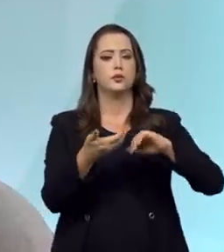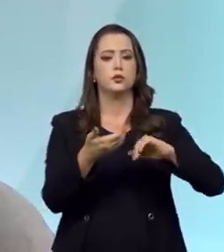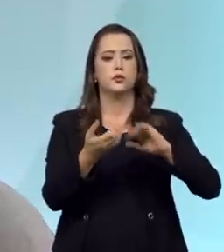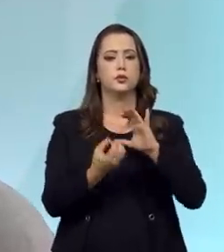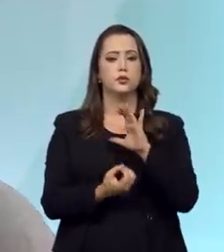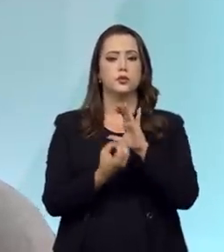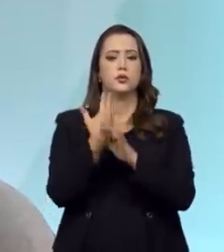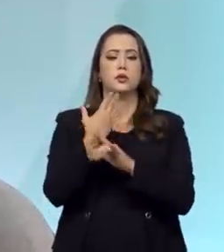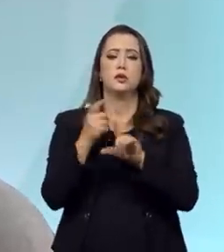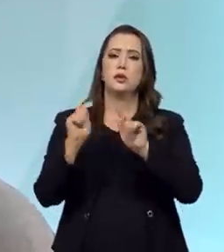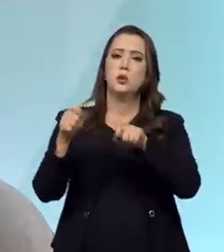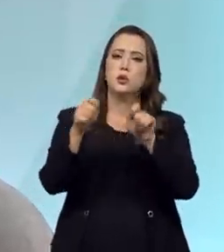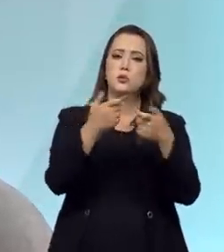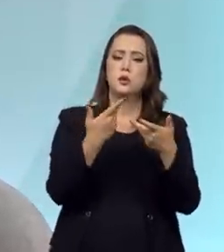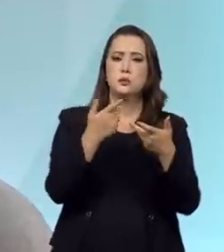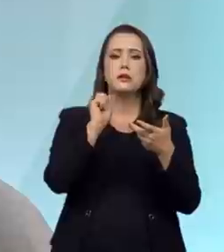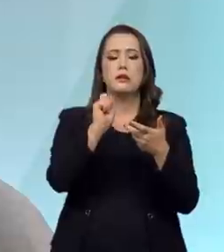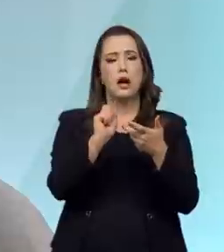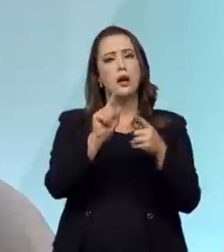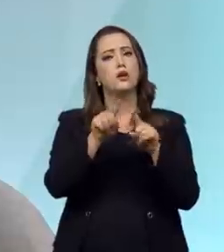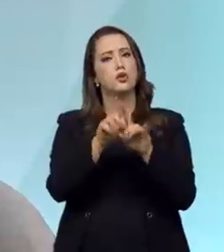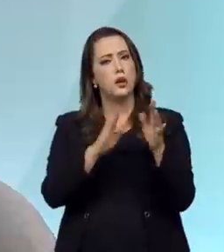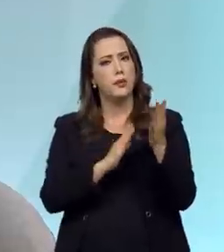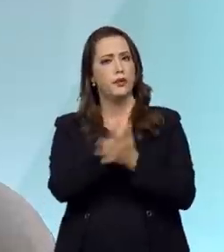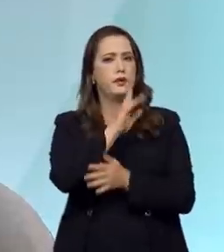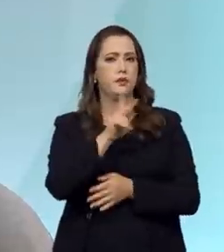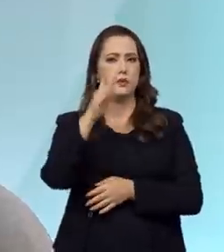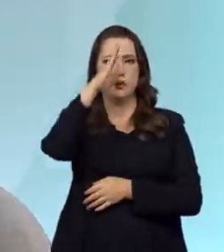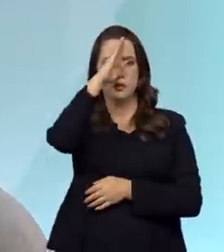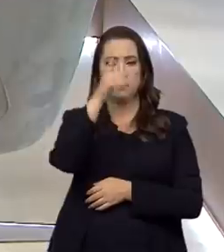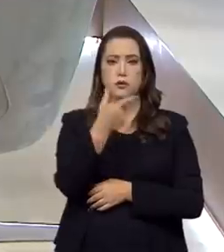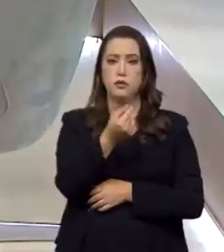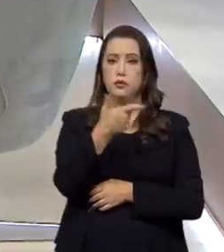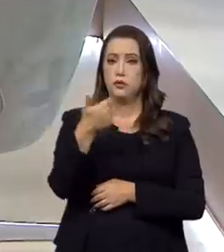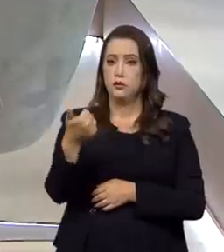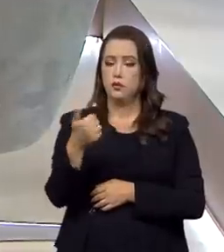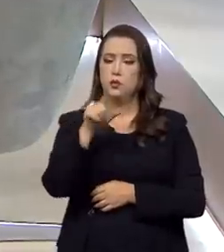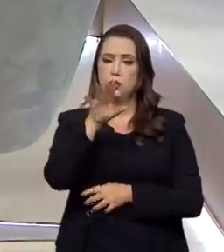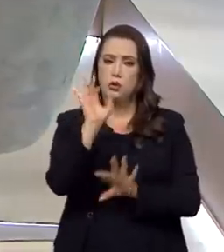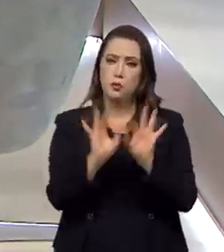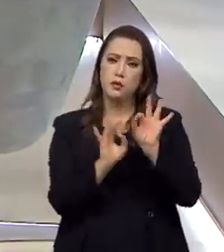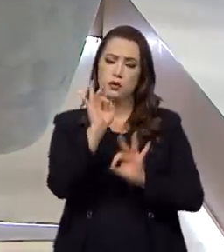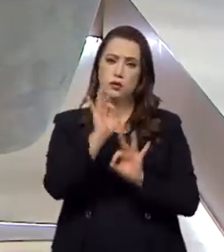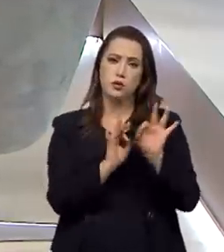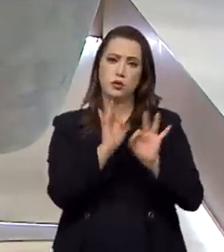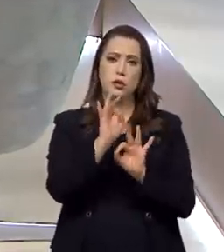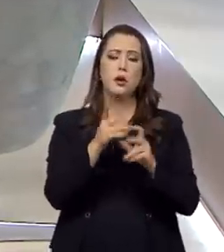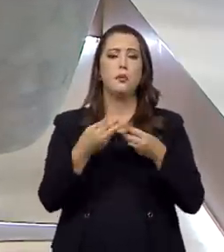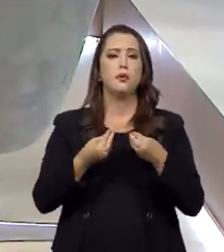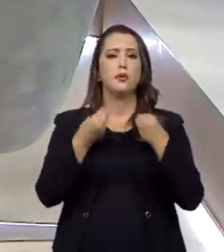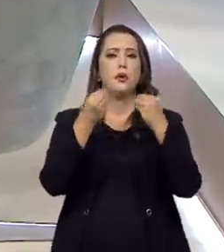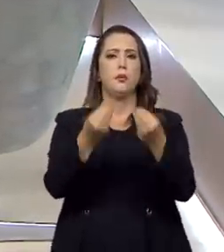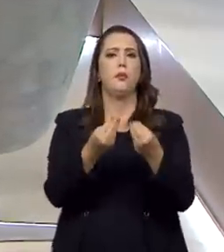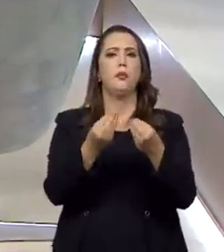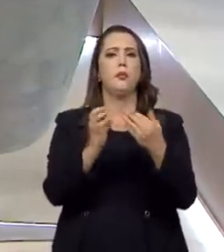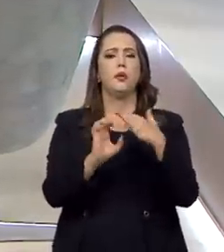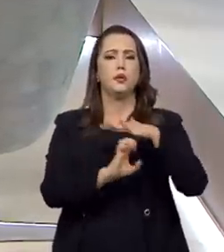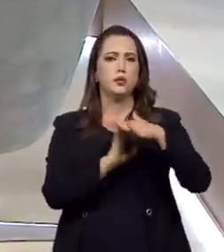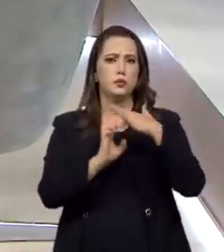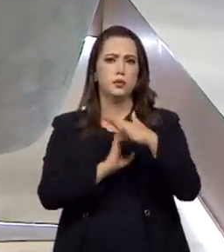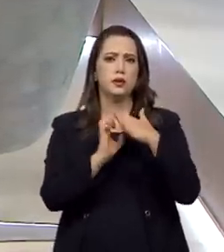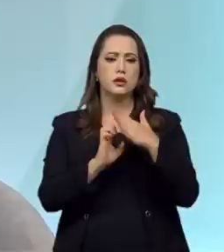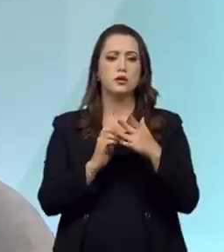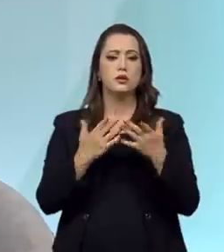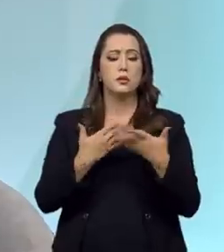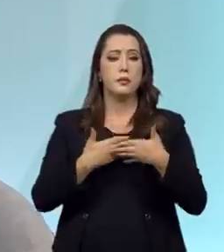serviços ambientais e o presidente Jair bolsonaro sancionou essa além 2021 fazendo toda uma estrutura jurídica em um acabou o